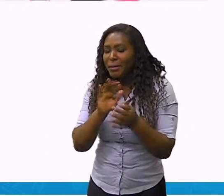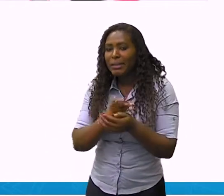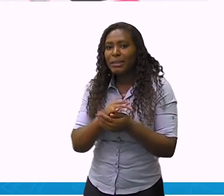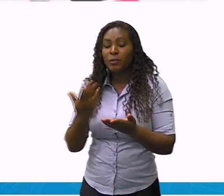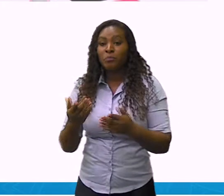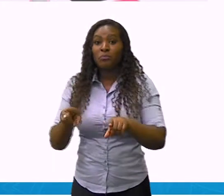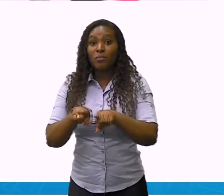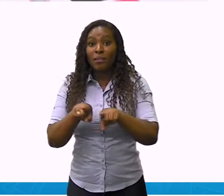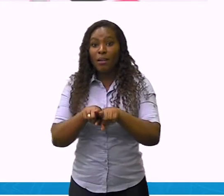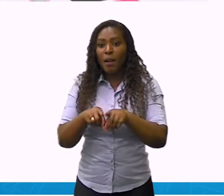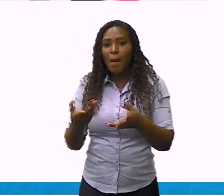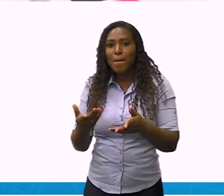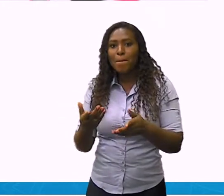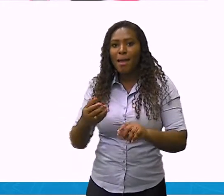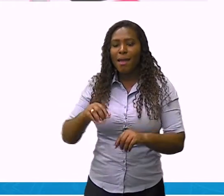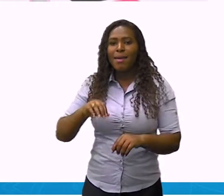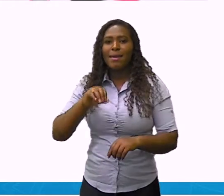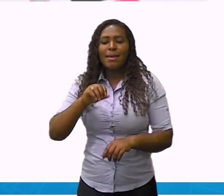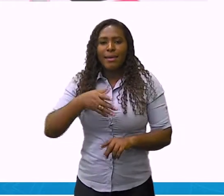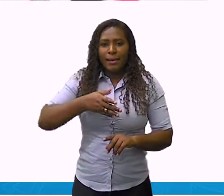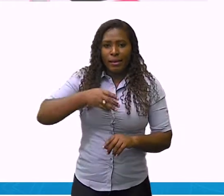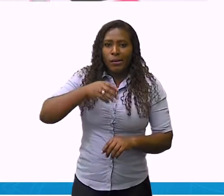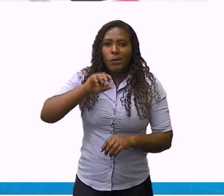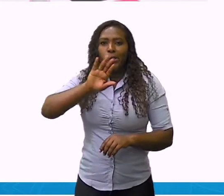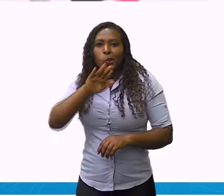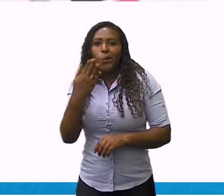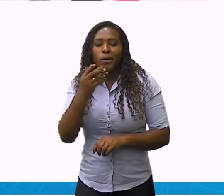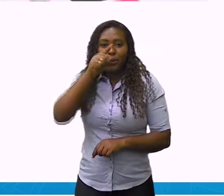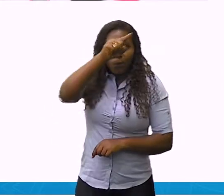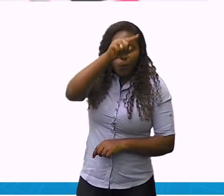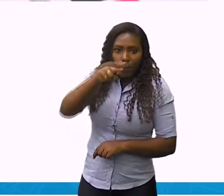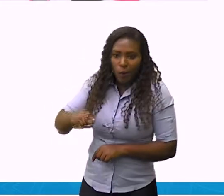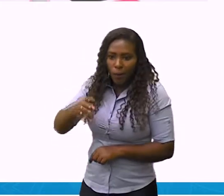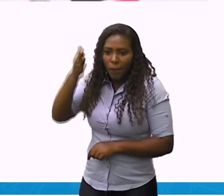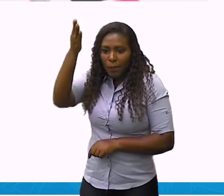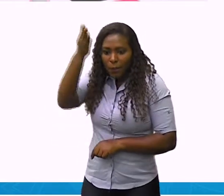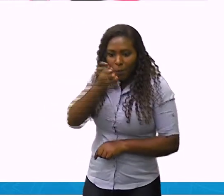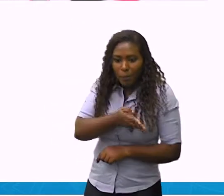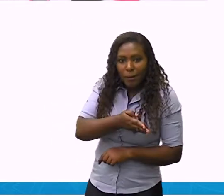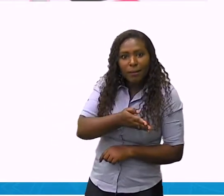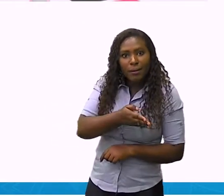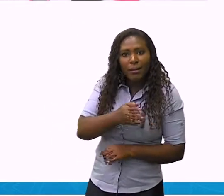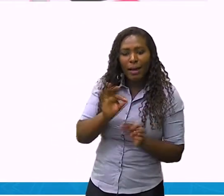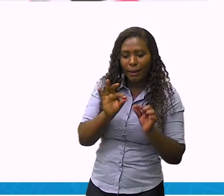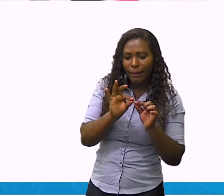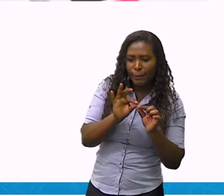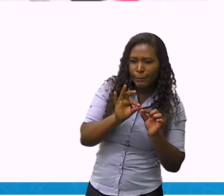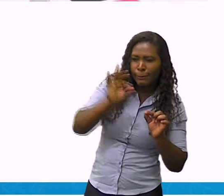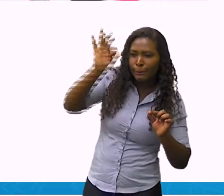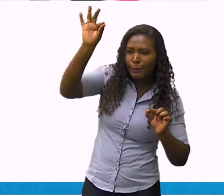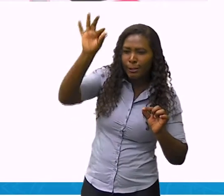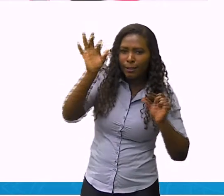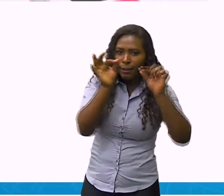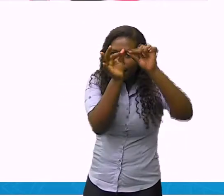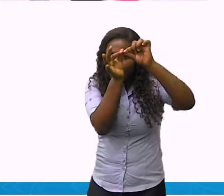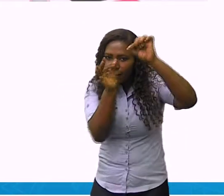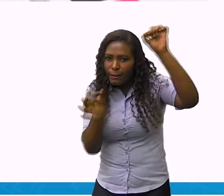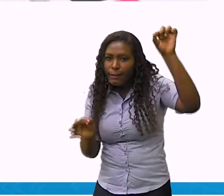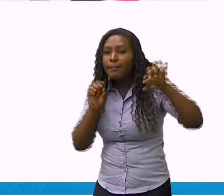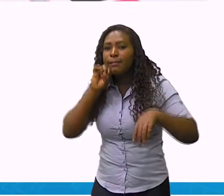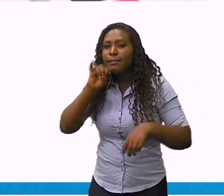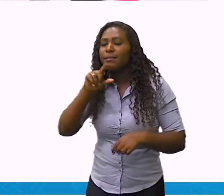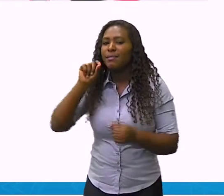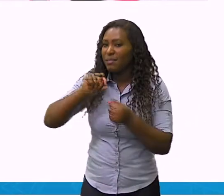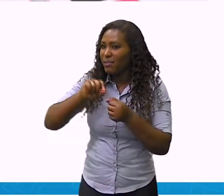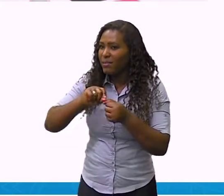as diagonais cruzam-se nos respectivos pontos médios. Se nós traçarmos diagonal